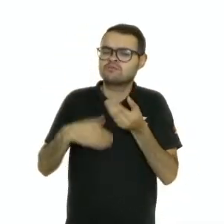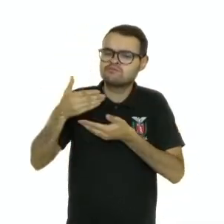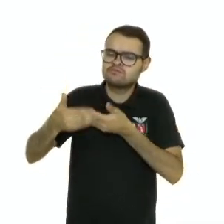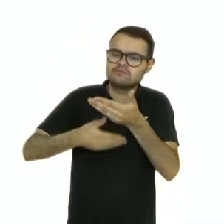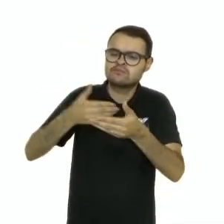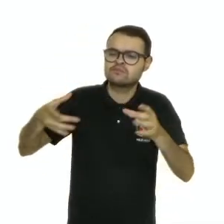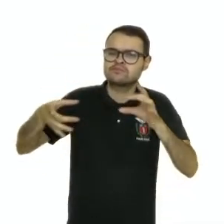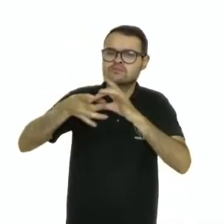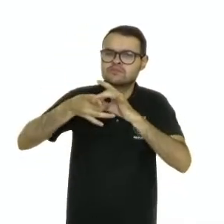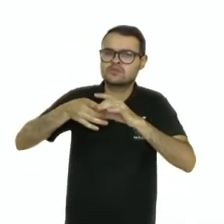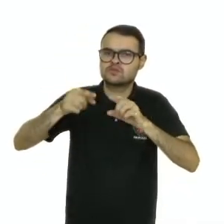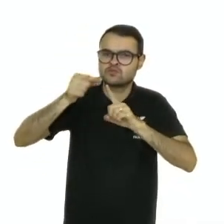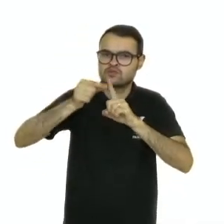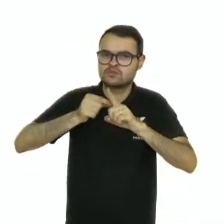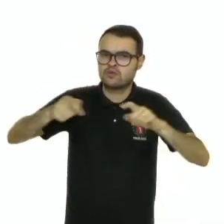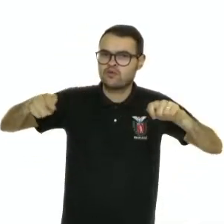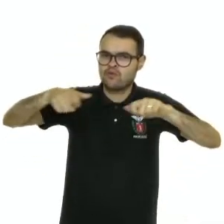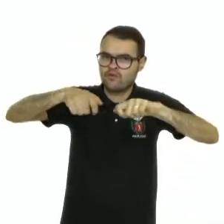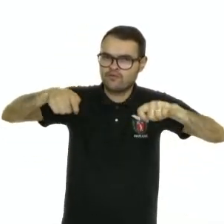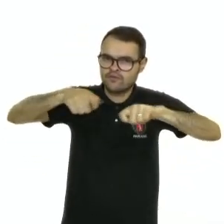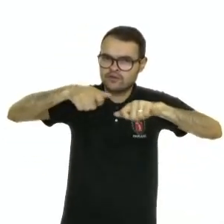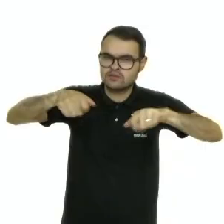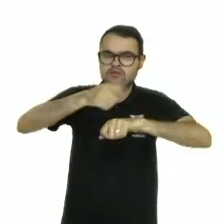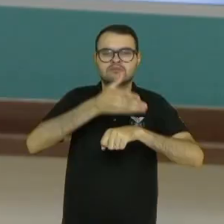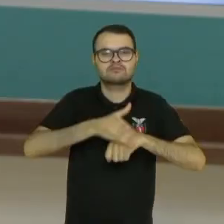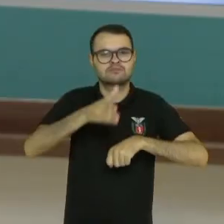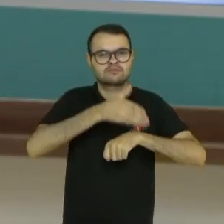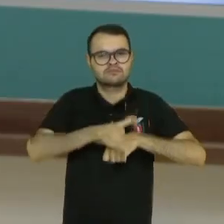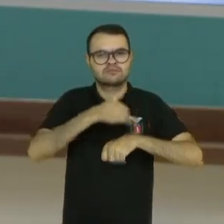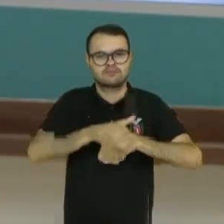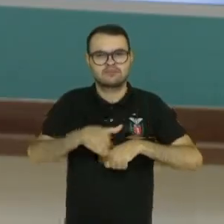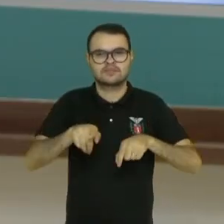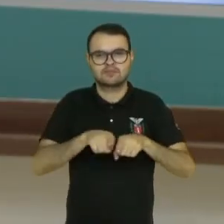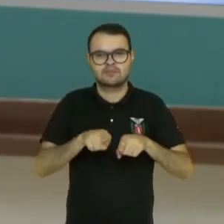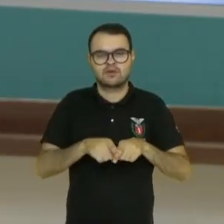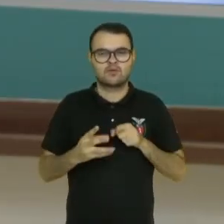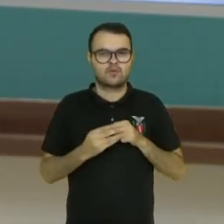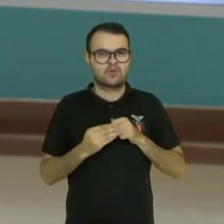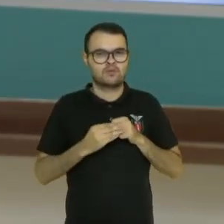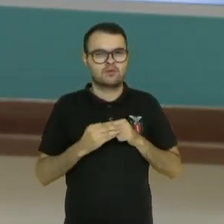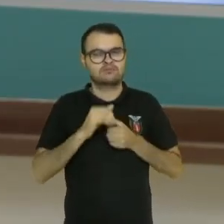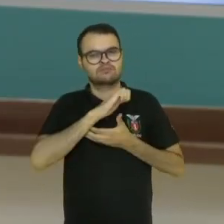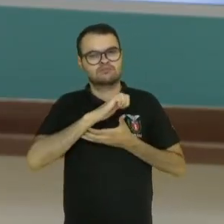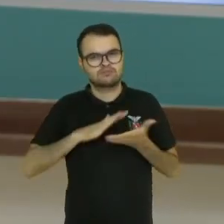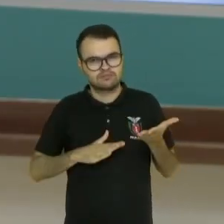uma ligação química do tipo covalente e praticamos o nosso conhecimento com